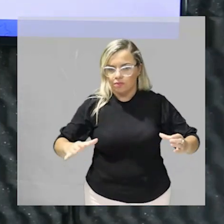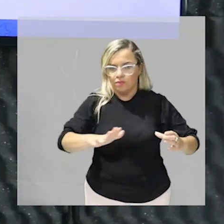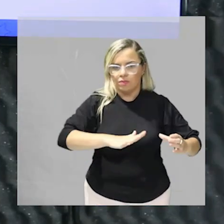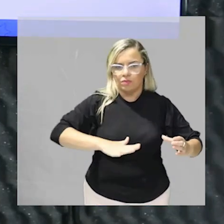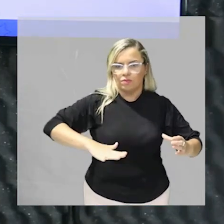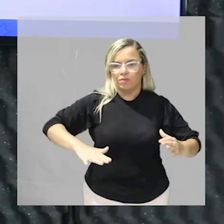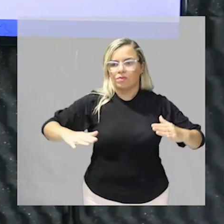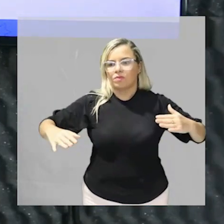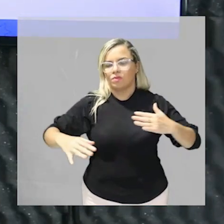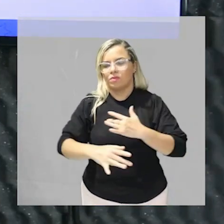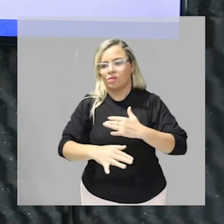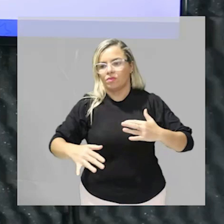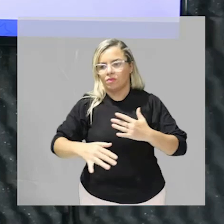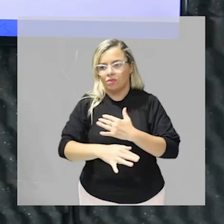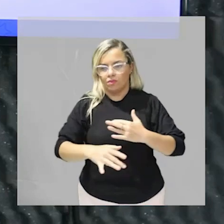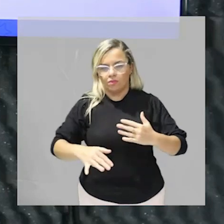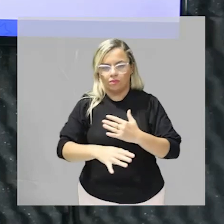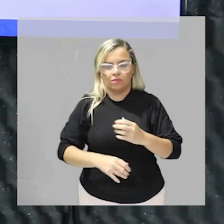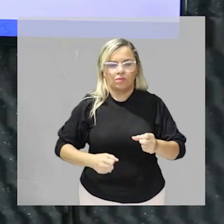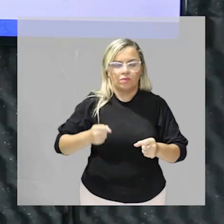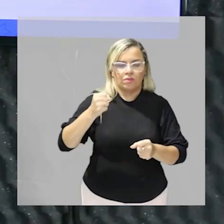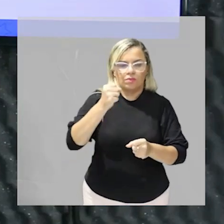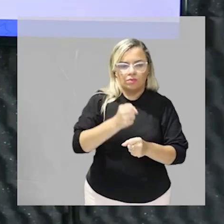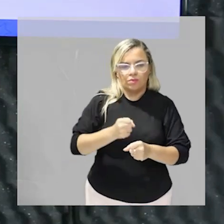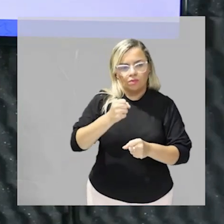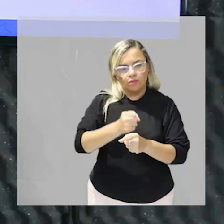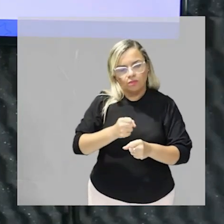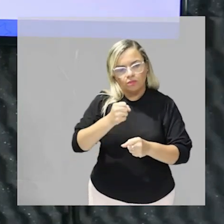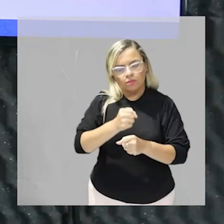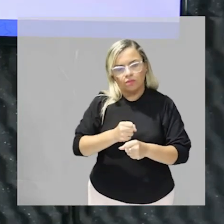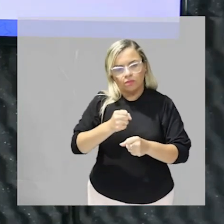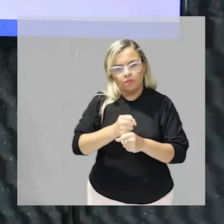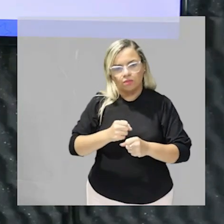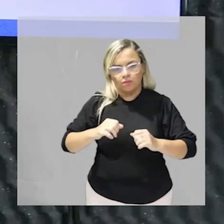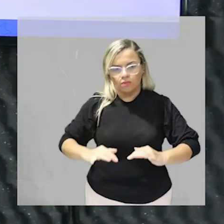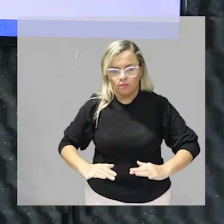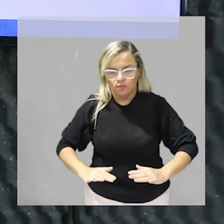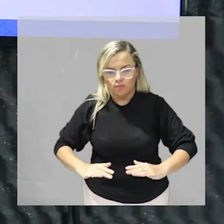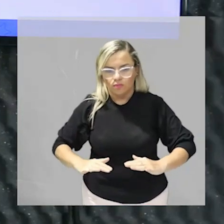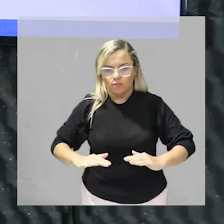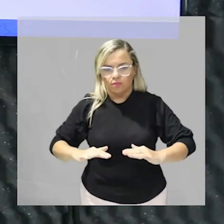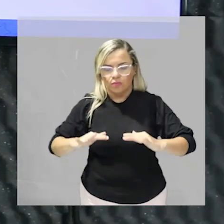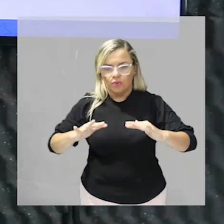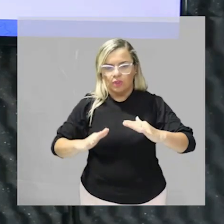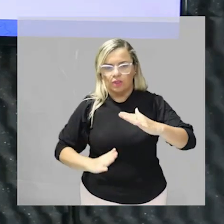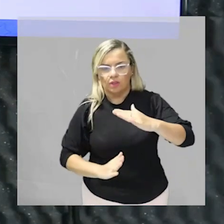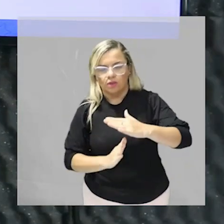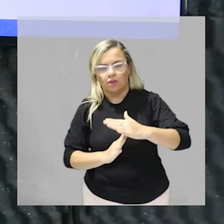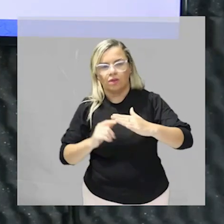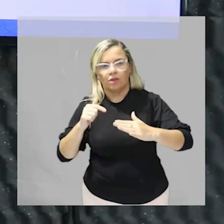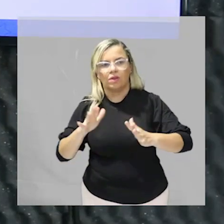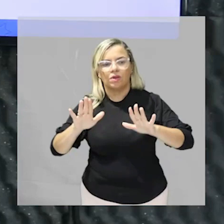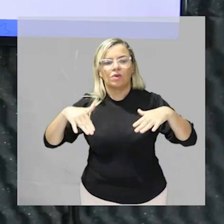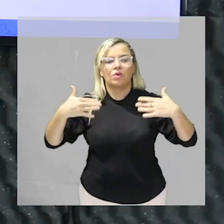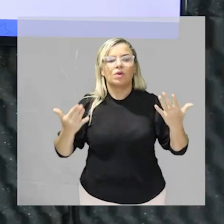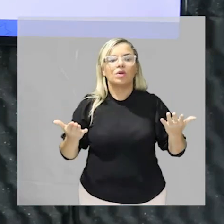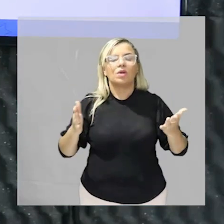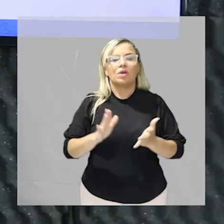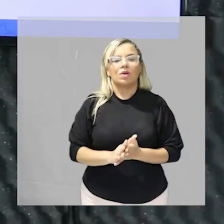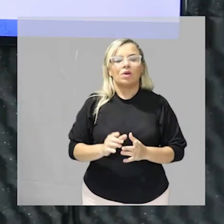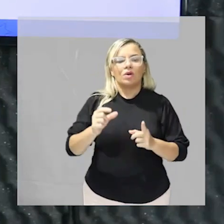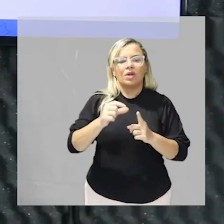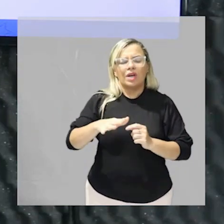ampliação das áreas urbanizadas devido à construção de áreas impermeabilizadas. Marcos, o que é isso,